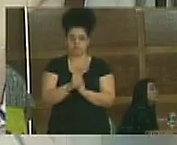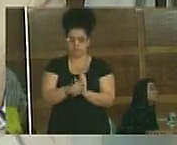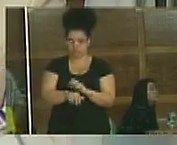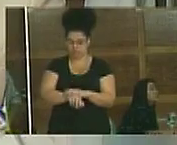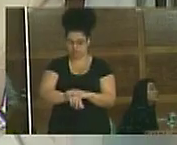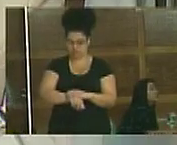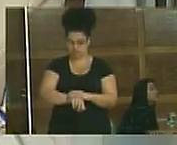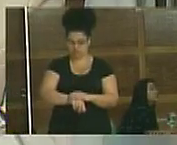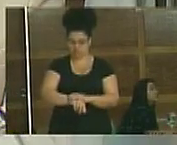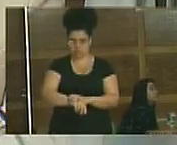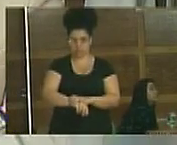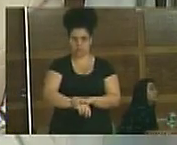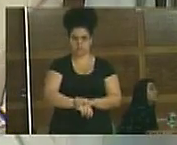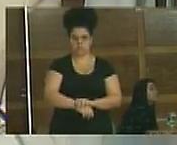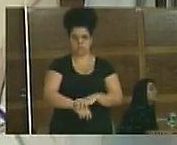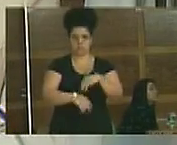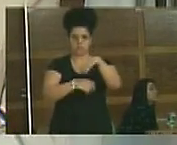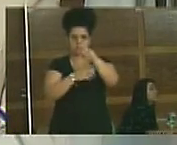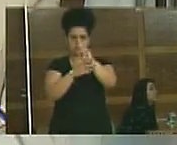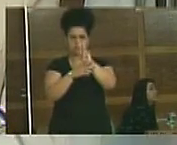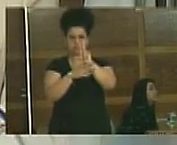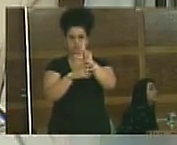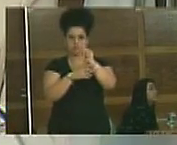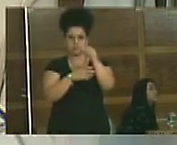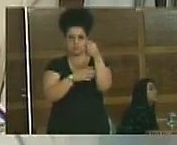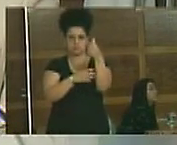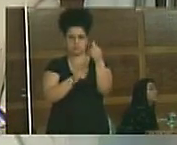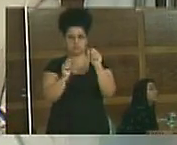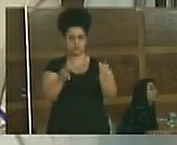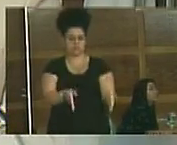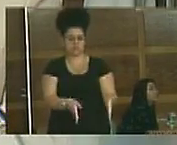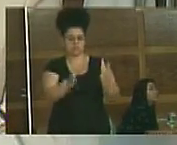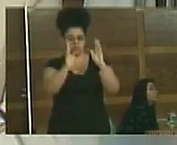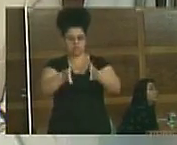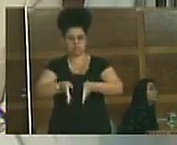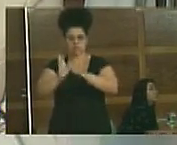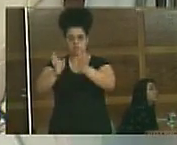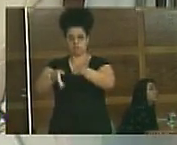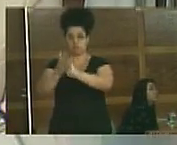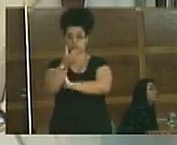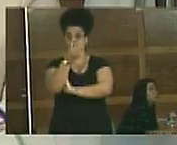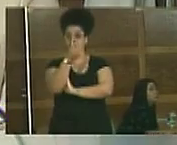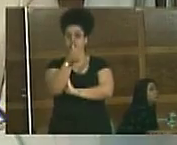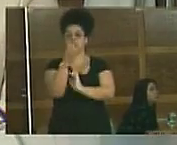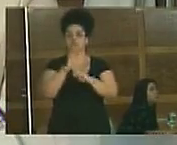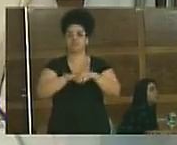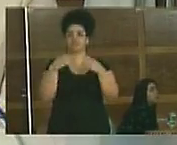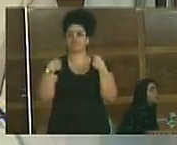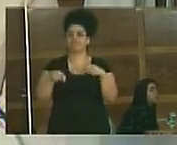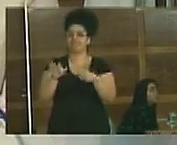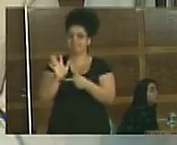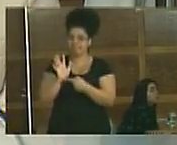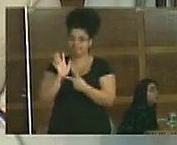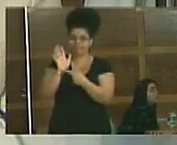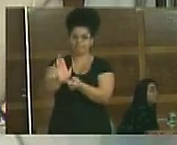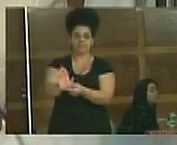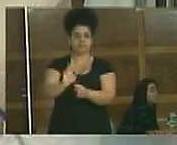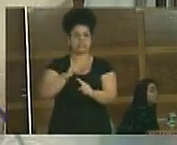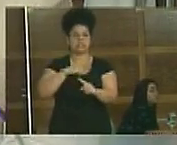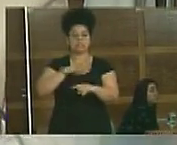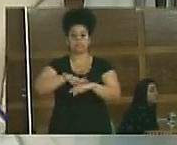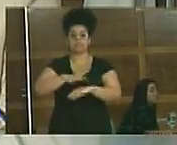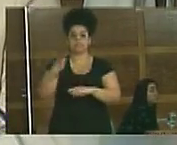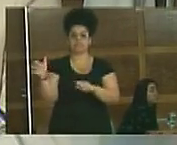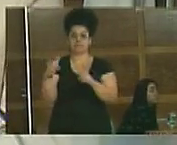E o módulo 6, gente, são seis módulos que tem lá. O módulo 6 é aquele que mais precisa de ajuda, porque é o que pega a